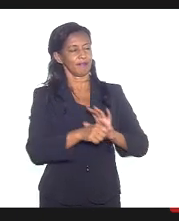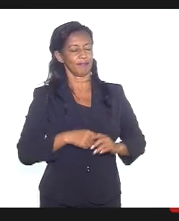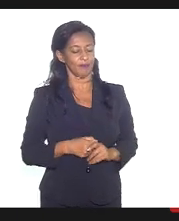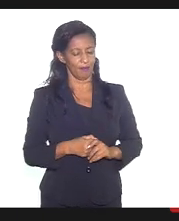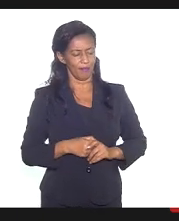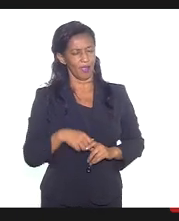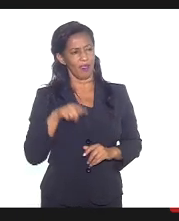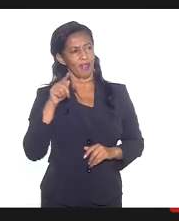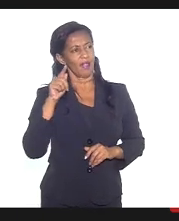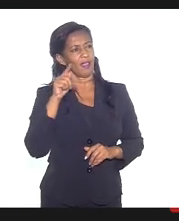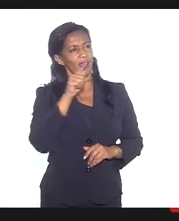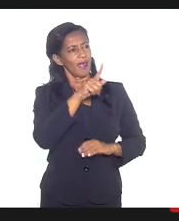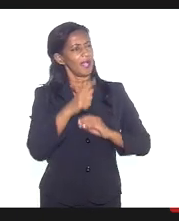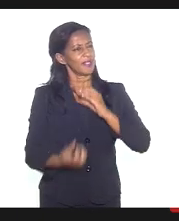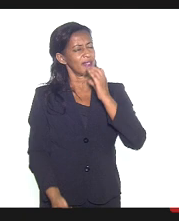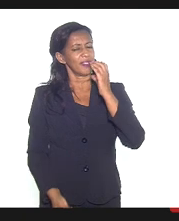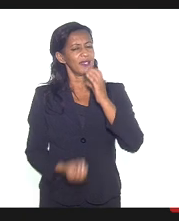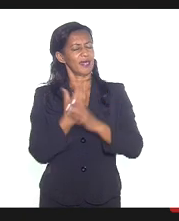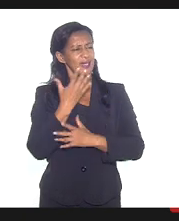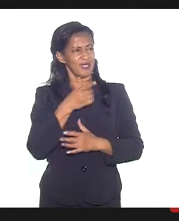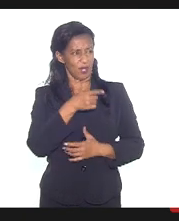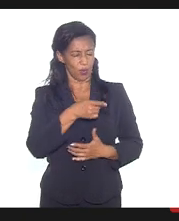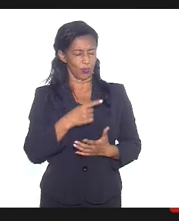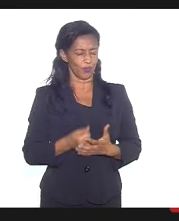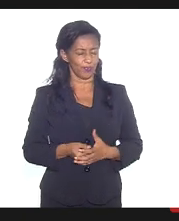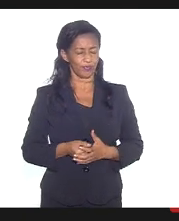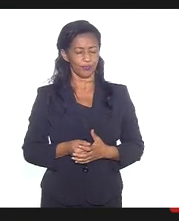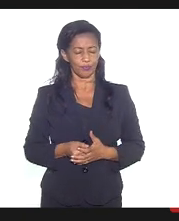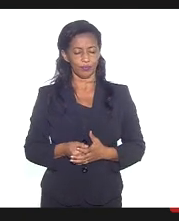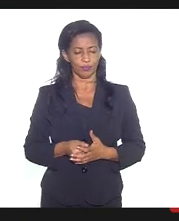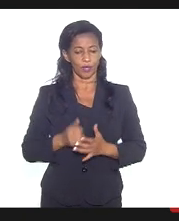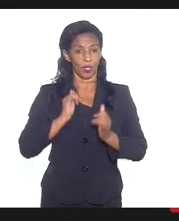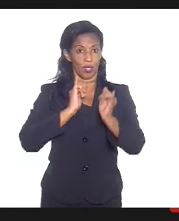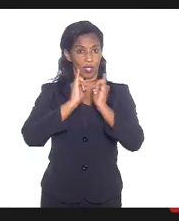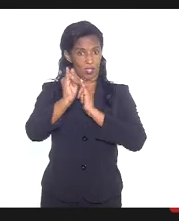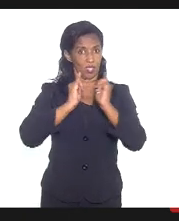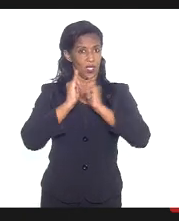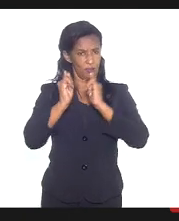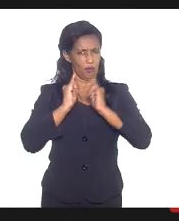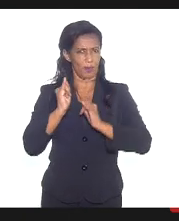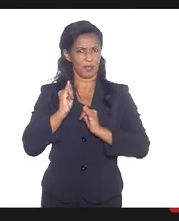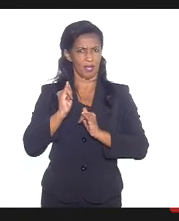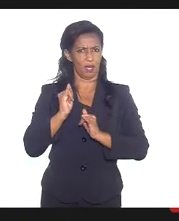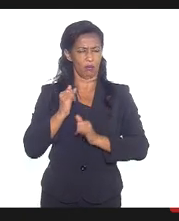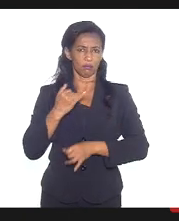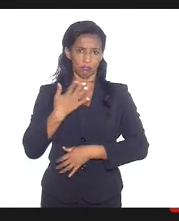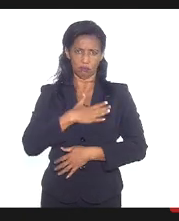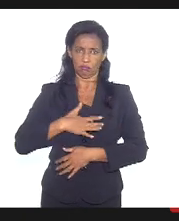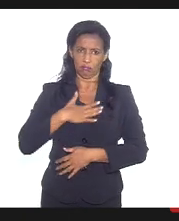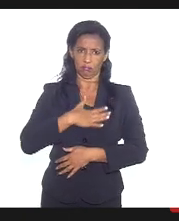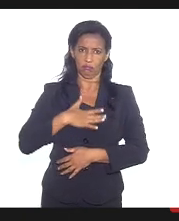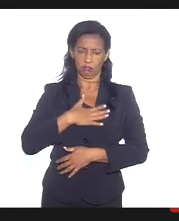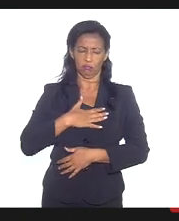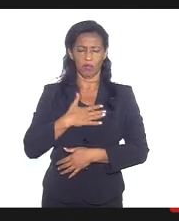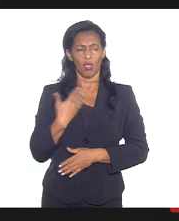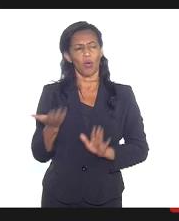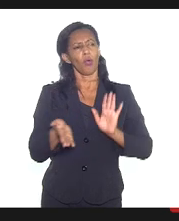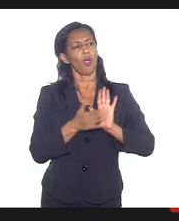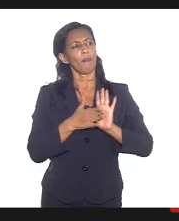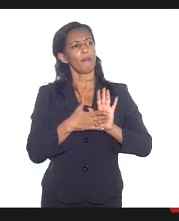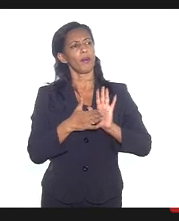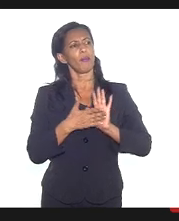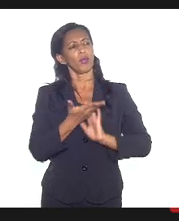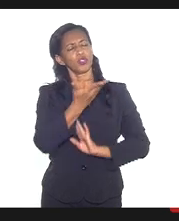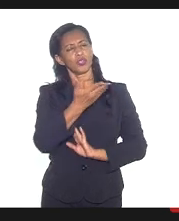Essa criação dessa obrigação acessória com informações satisfatórias, qual é a proposta de vocês? Vai